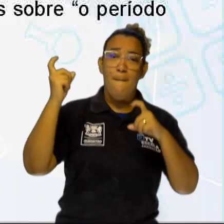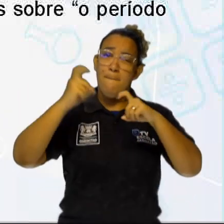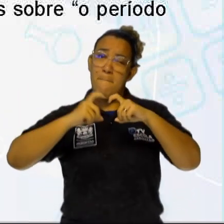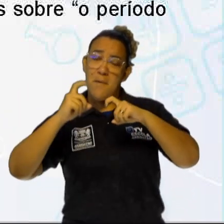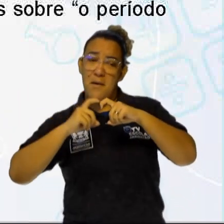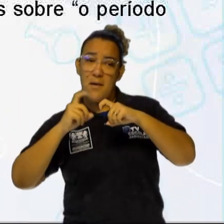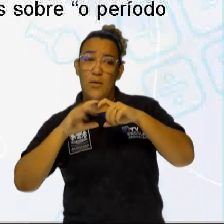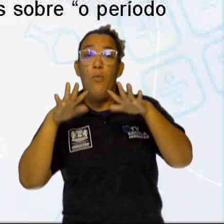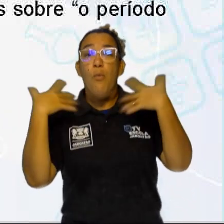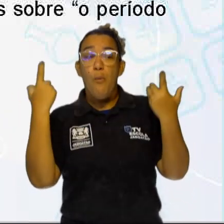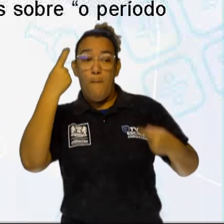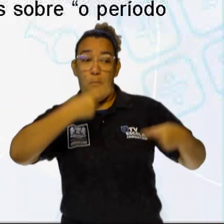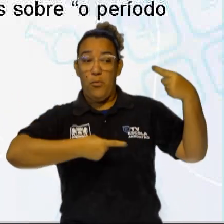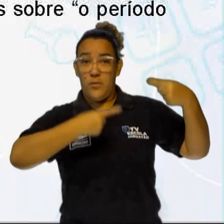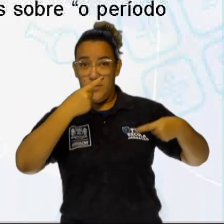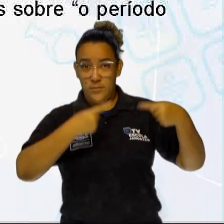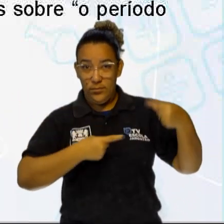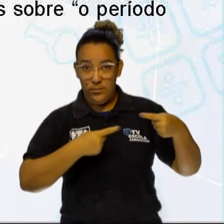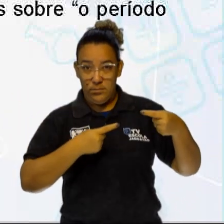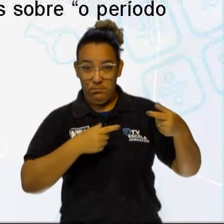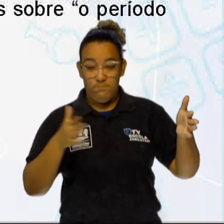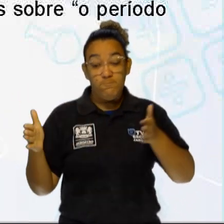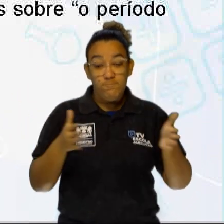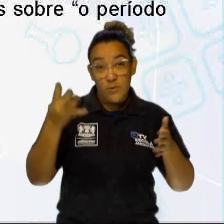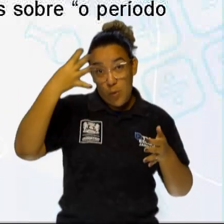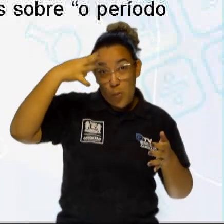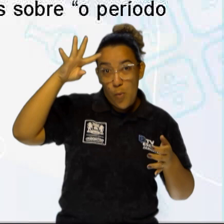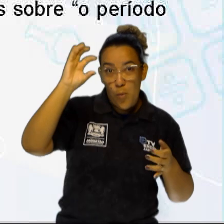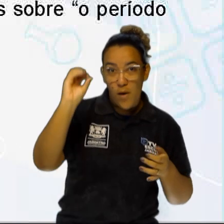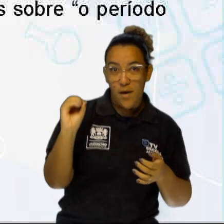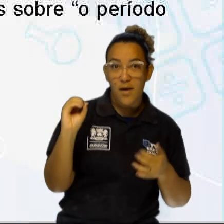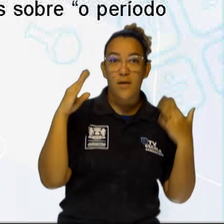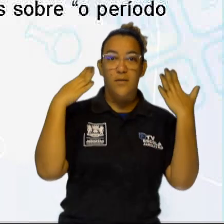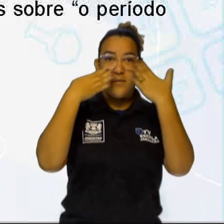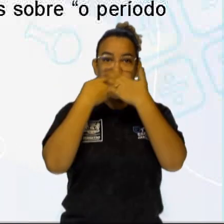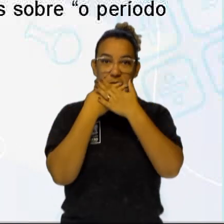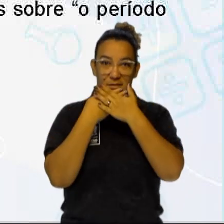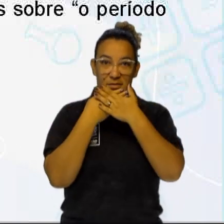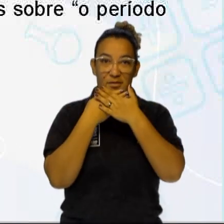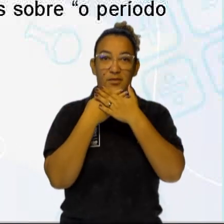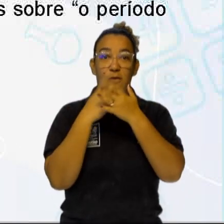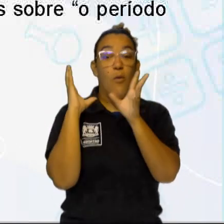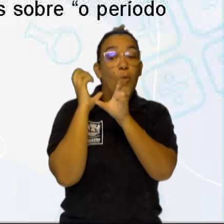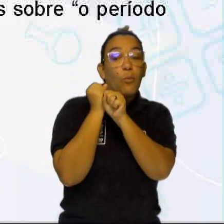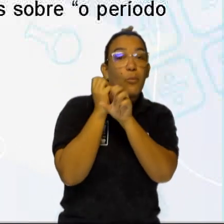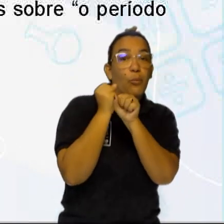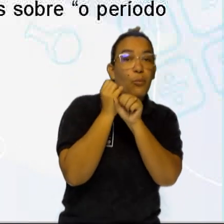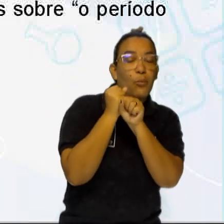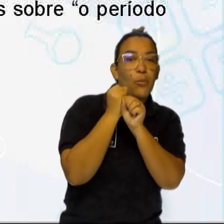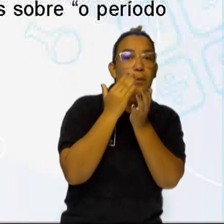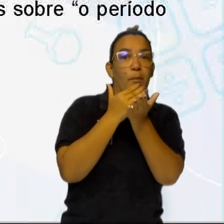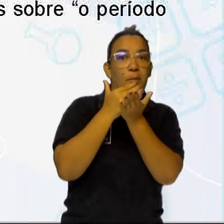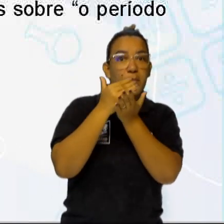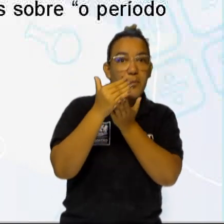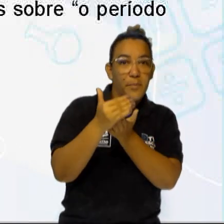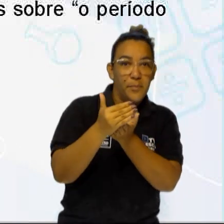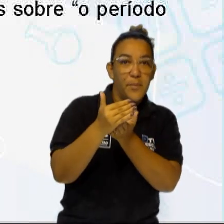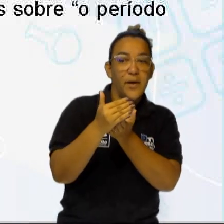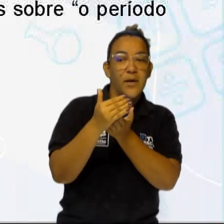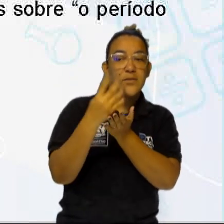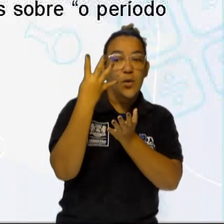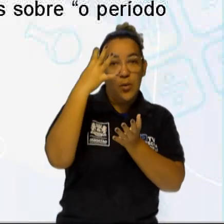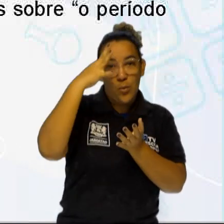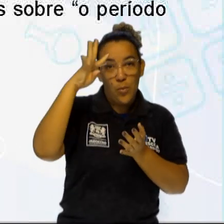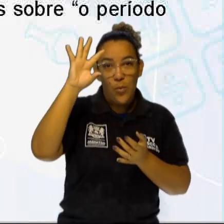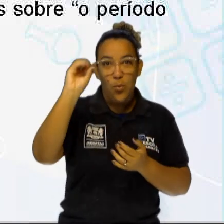mesmo políticas. Durante a quaresma, período de 40 dias contabilizado a partir da quarta-feira de cinzas, por exemplo,